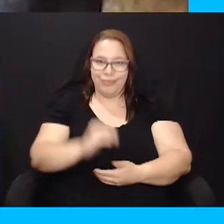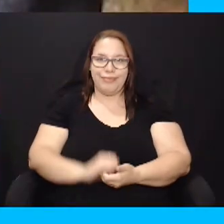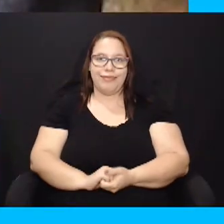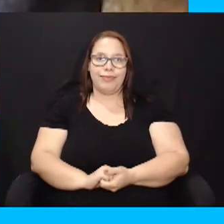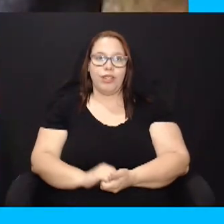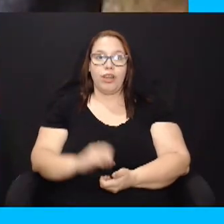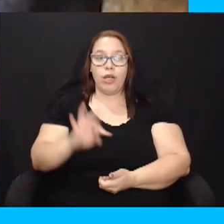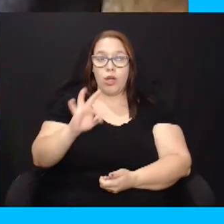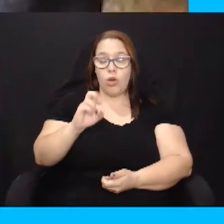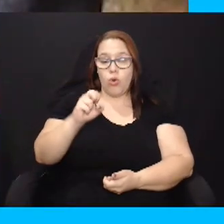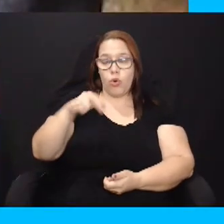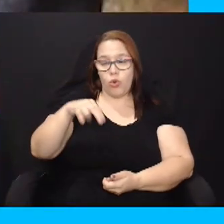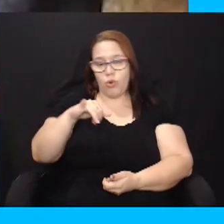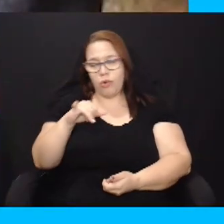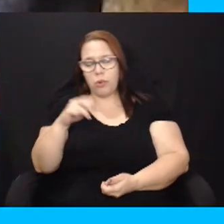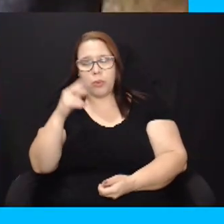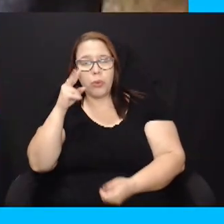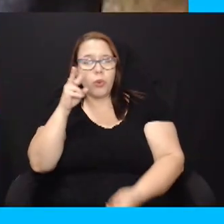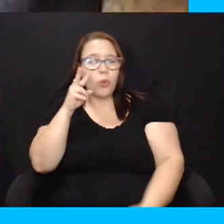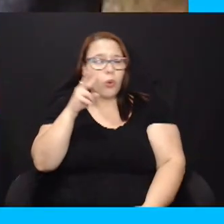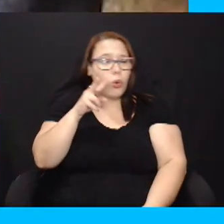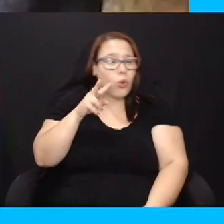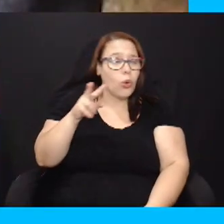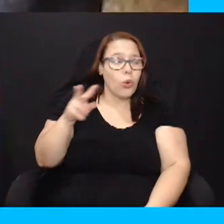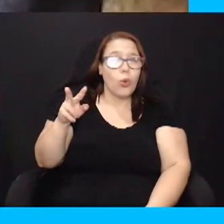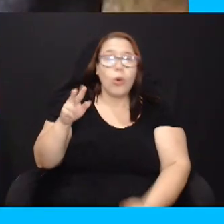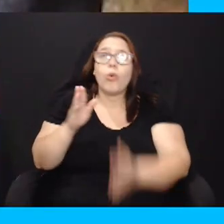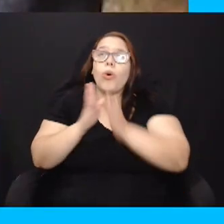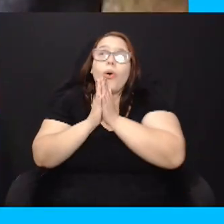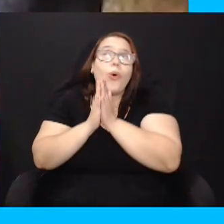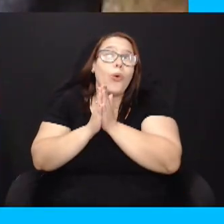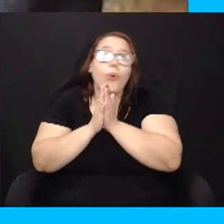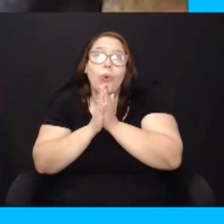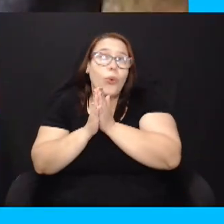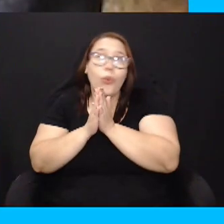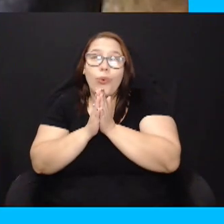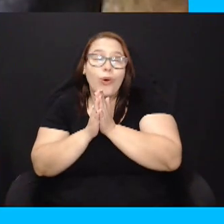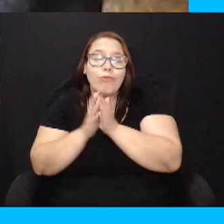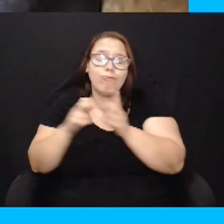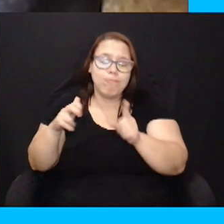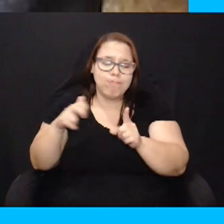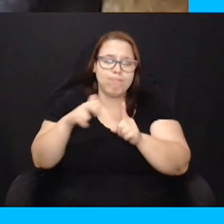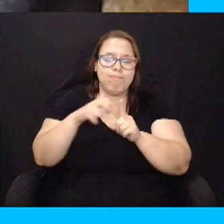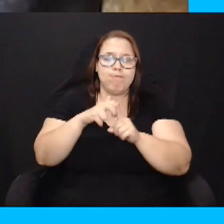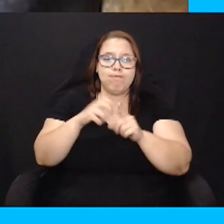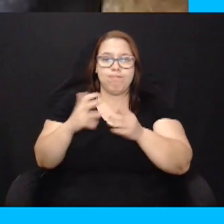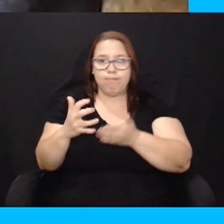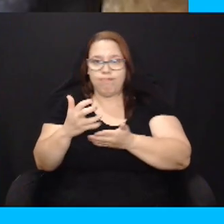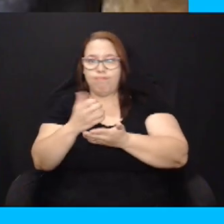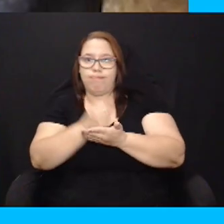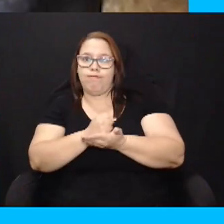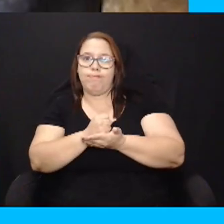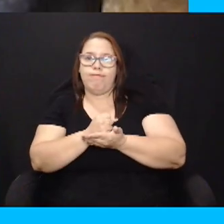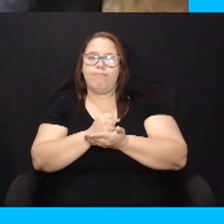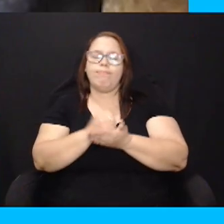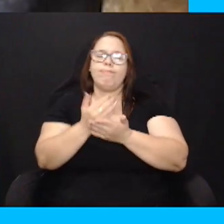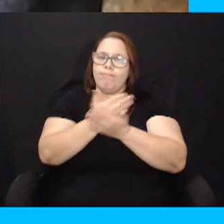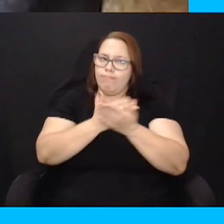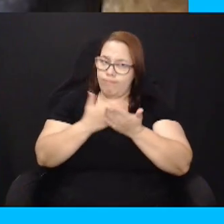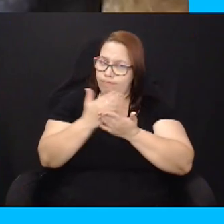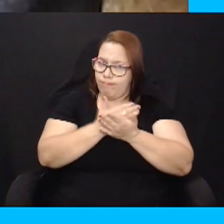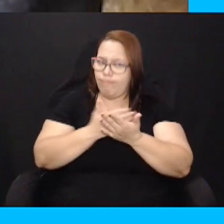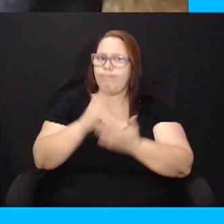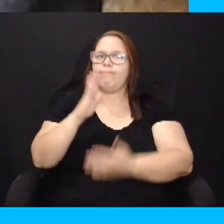tem aquele olhar que pede uma segunda chance. Foi atropelado, resgatado, passou por tratamento, ainda é um